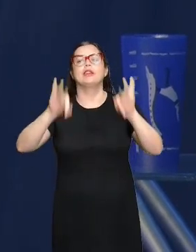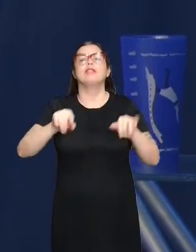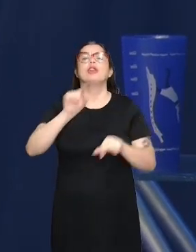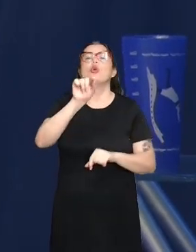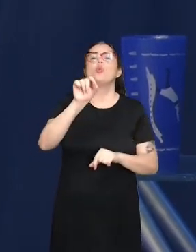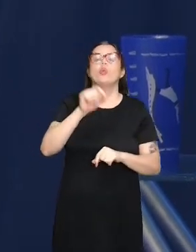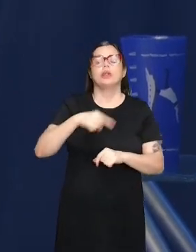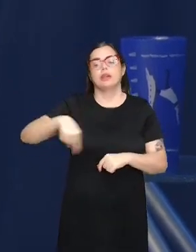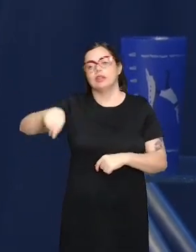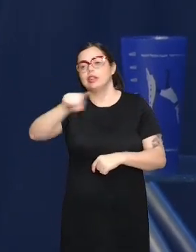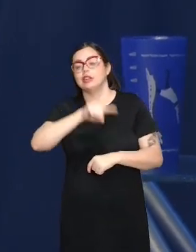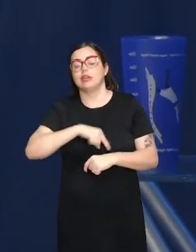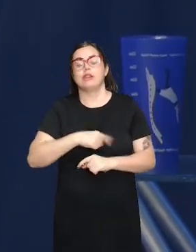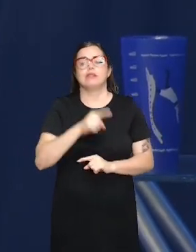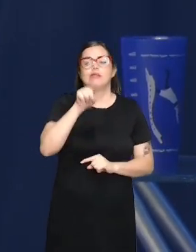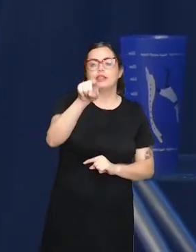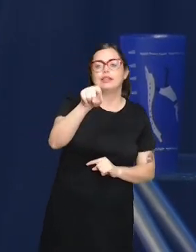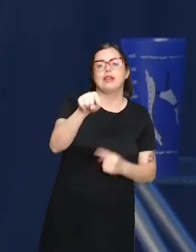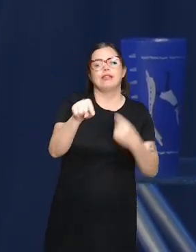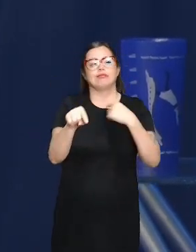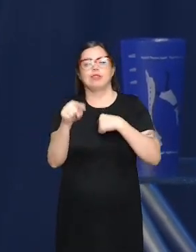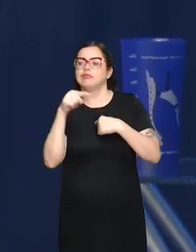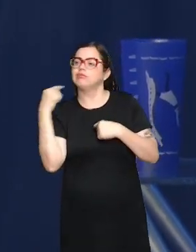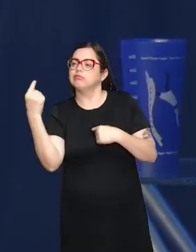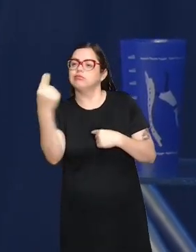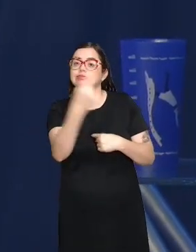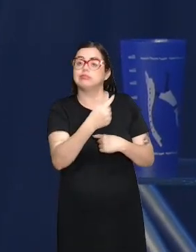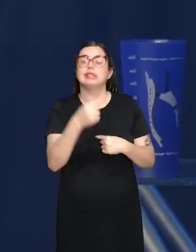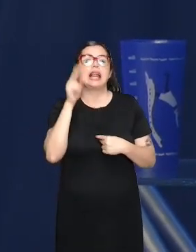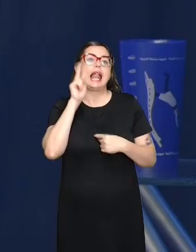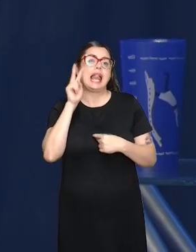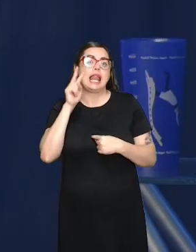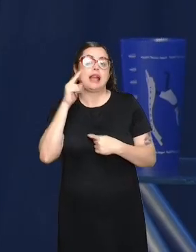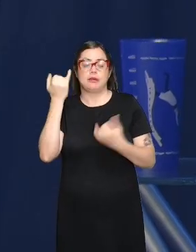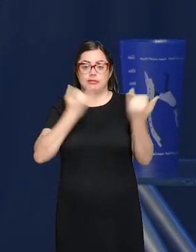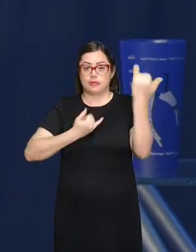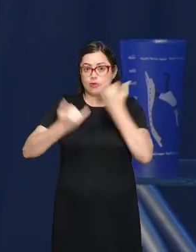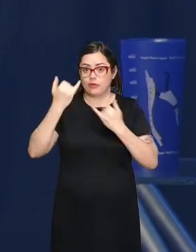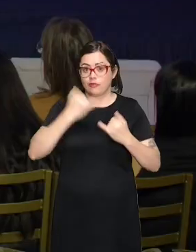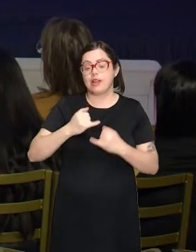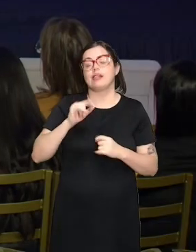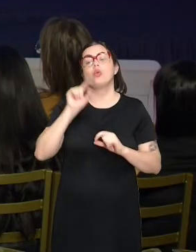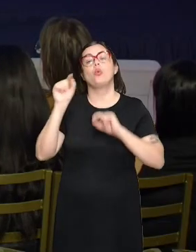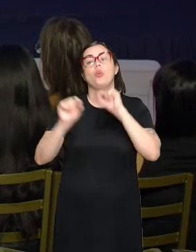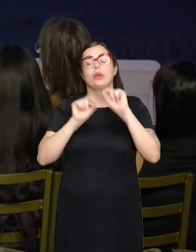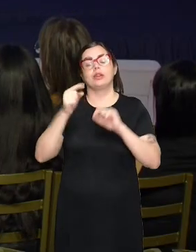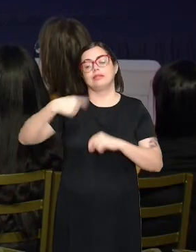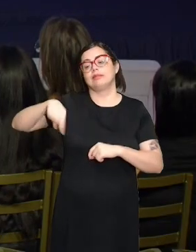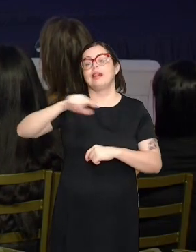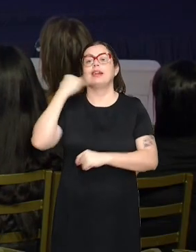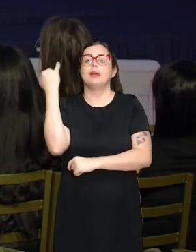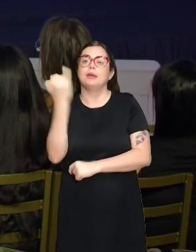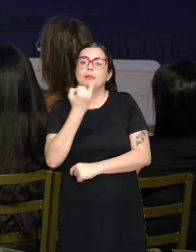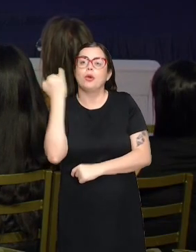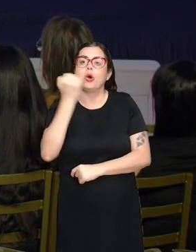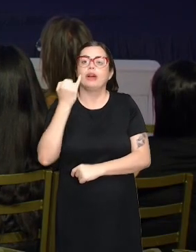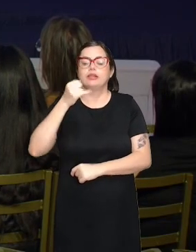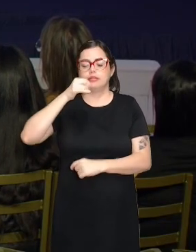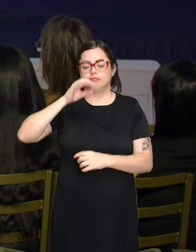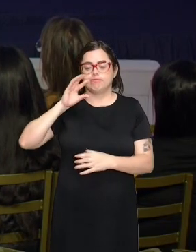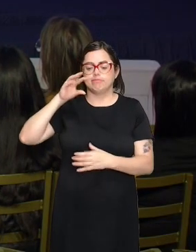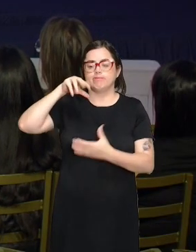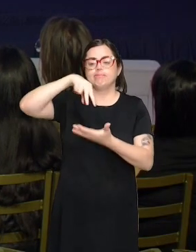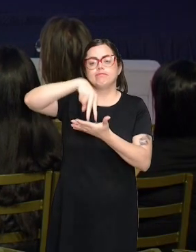cada um de nós, porque quando a gente fala, a gente está se relembrando para nós mesmos, né? A importância desse lugar, da